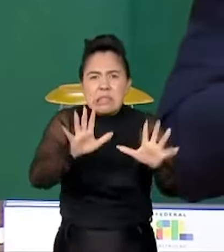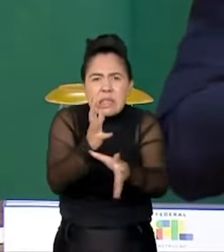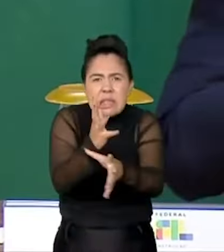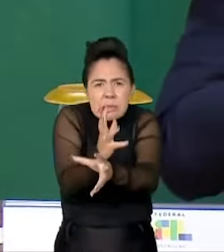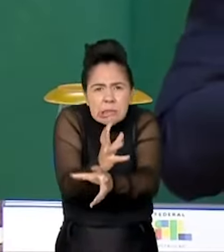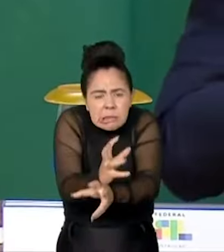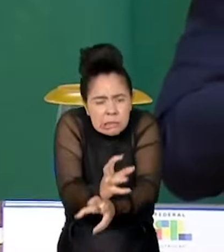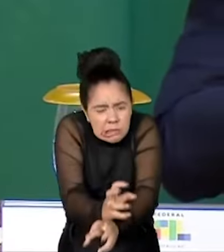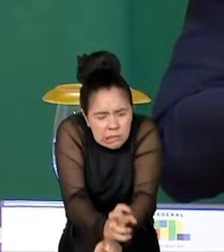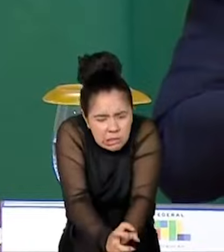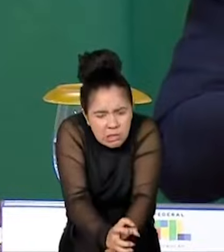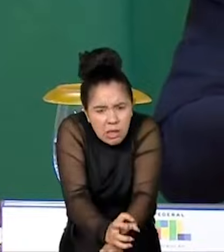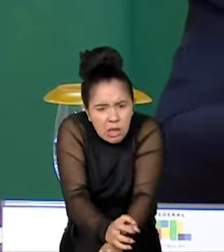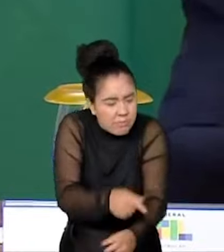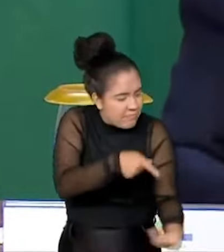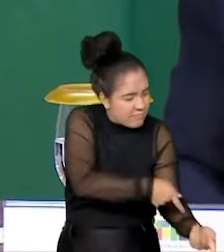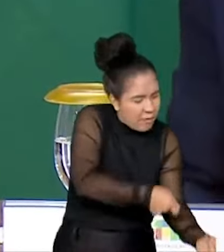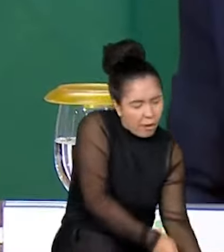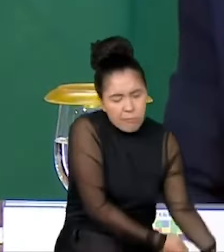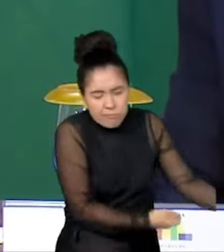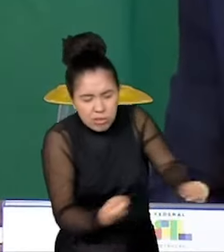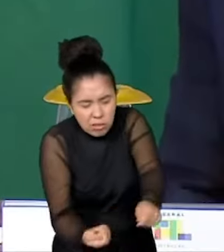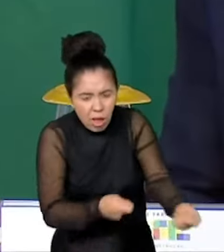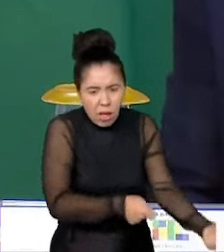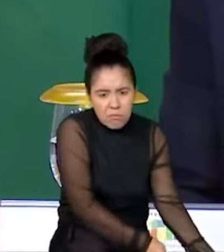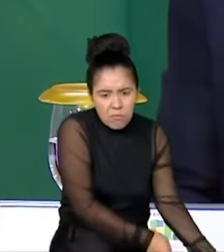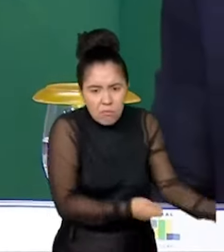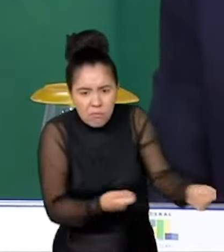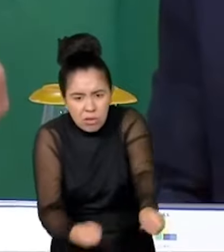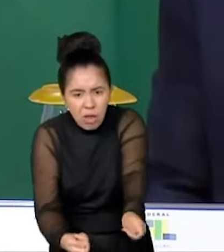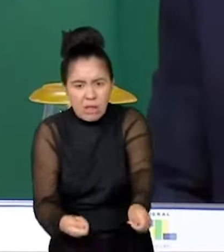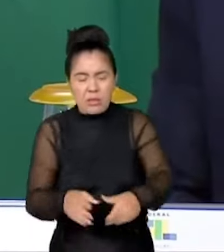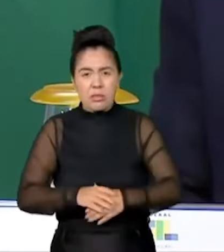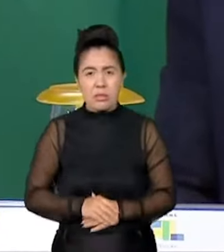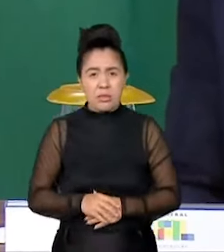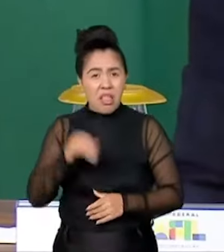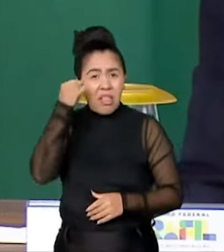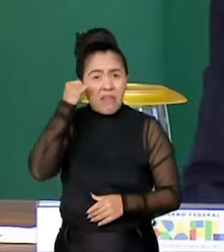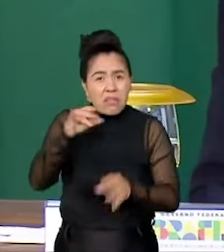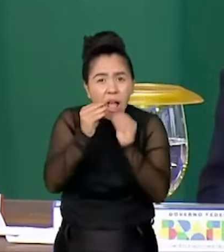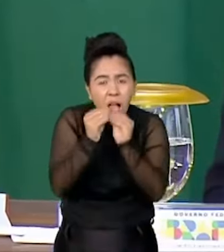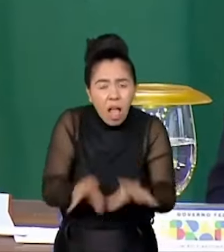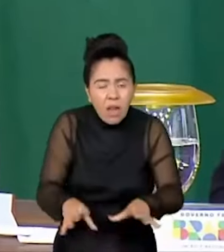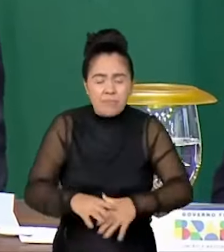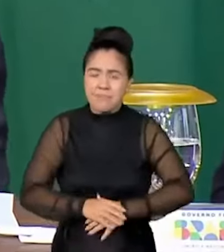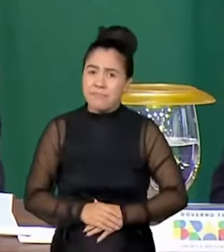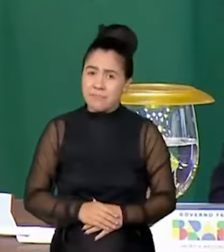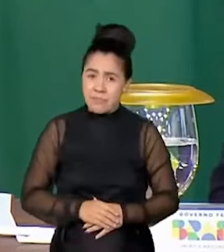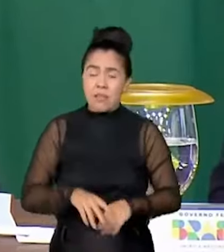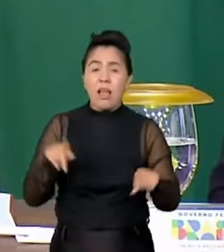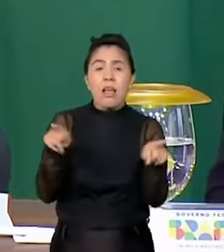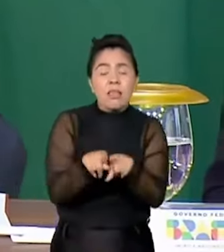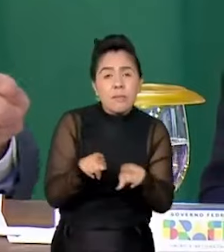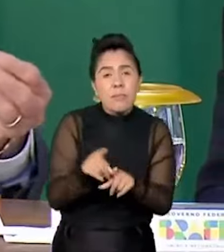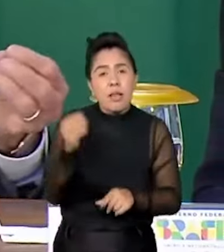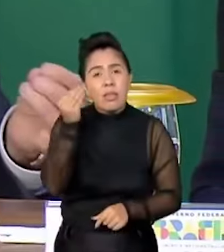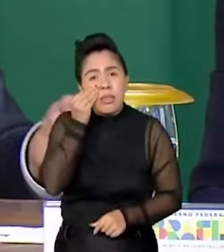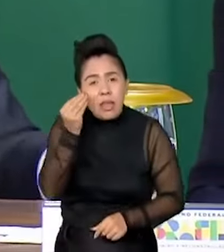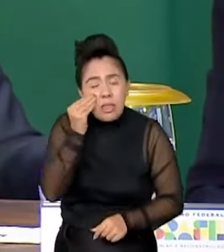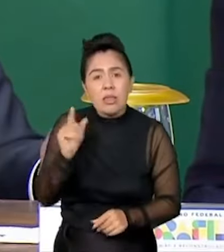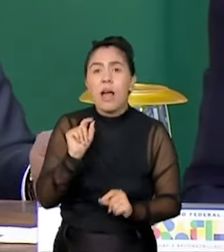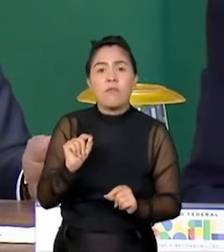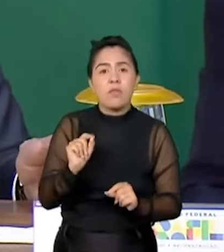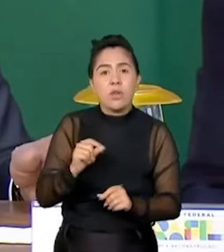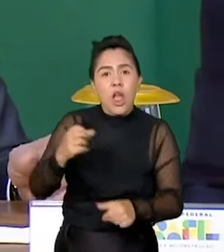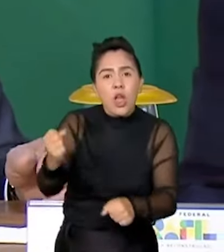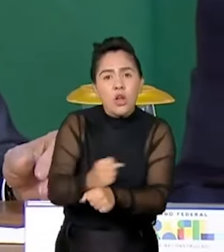terra que ele tirou do canto para o mesmo canto, sem que houvesse nenhum efeito. Se tentava construir a transposição